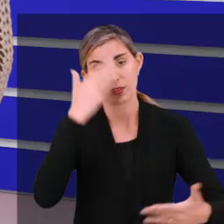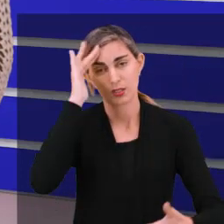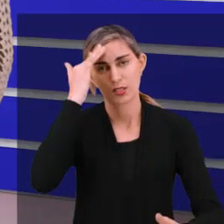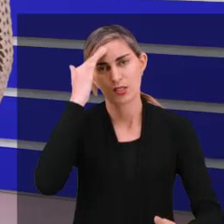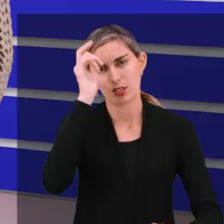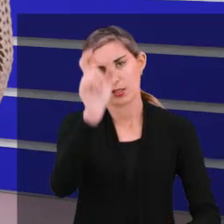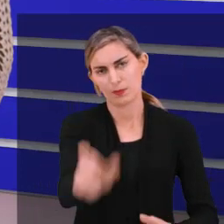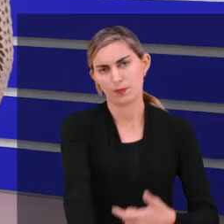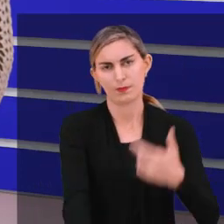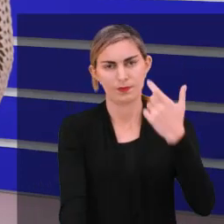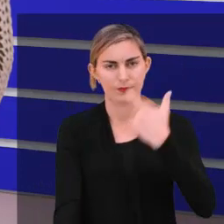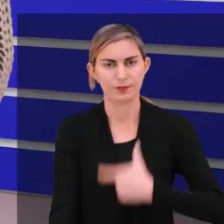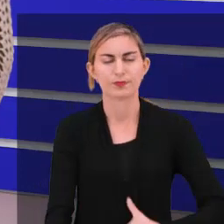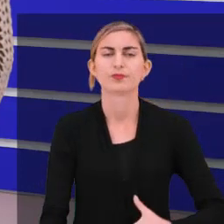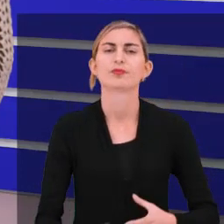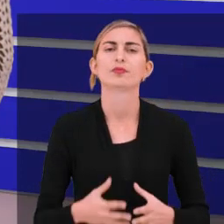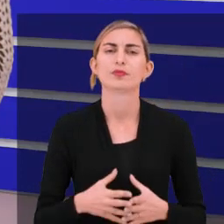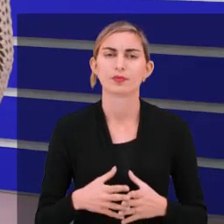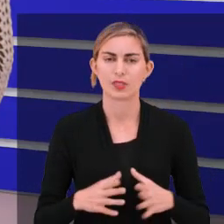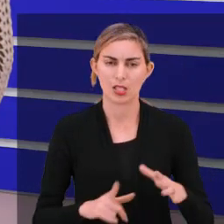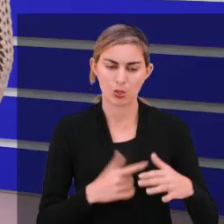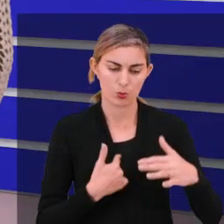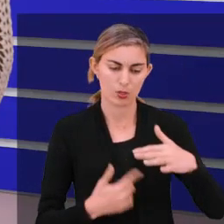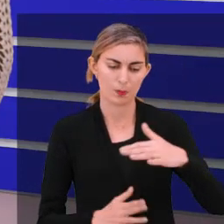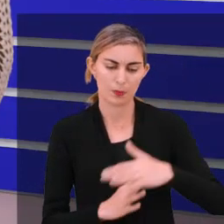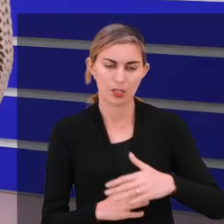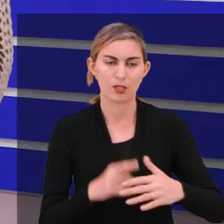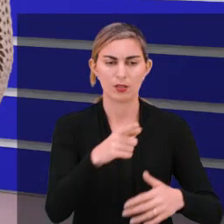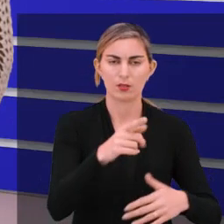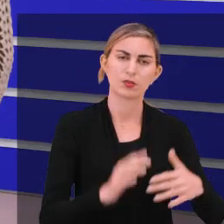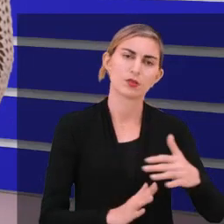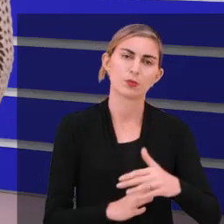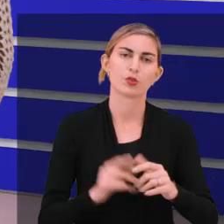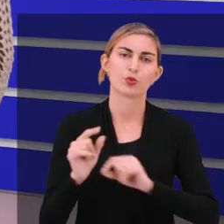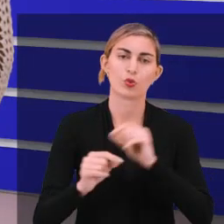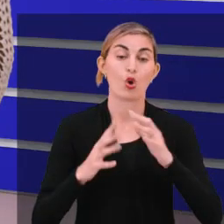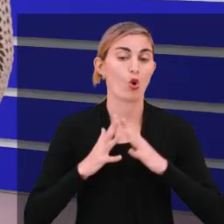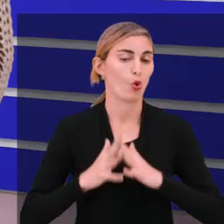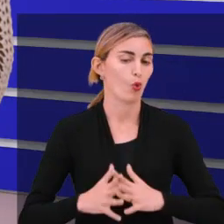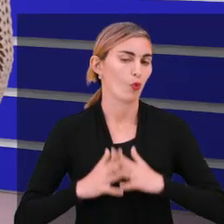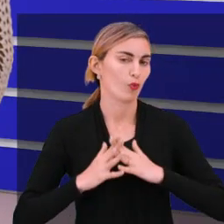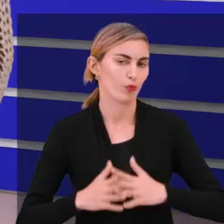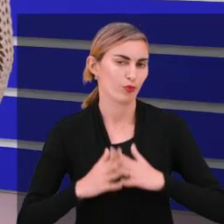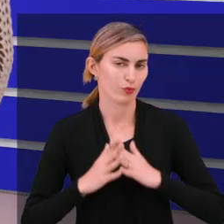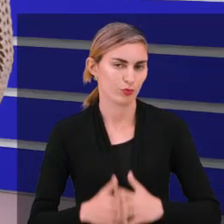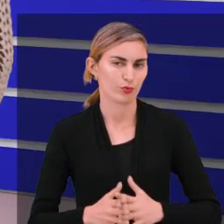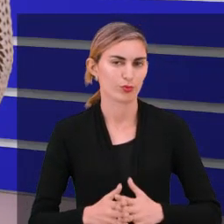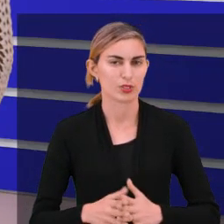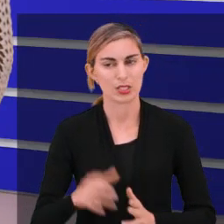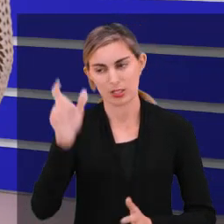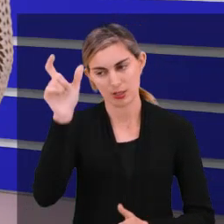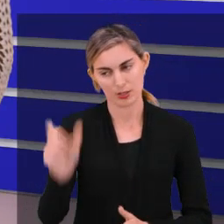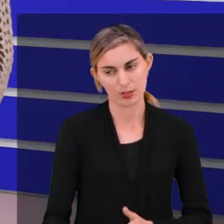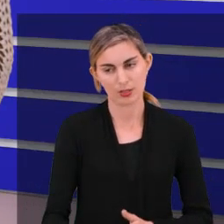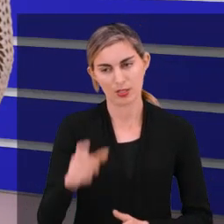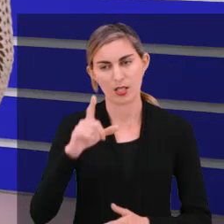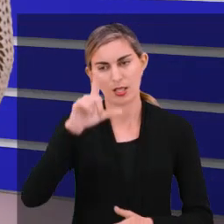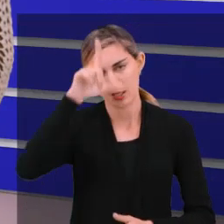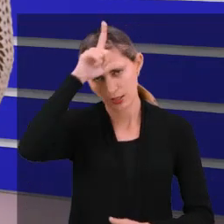outro entenda qual é o seu espaço, qual é o seu limite. Então, não confundam, viu, alunos? É